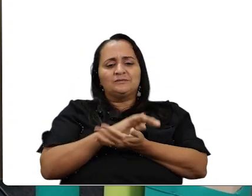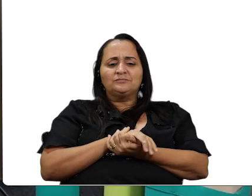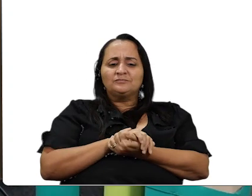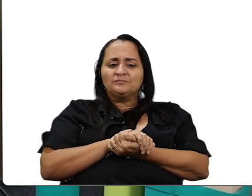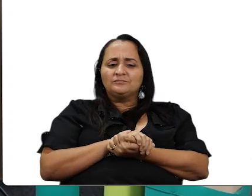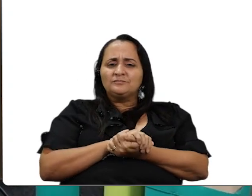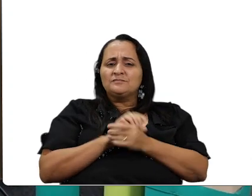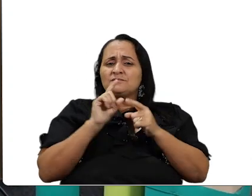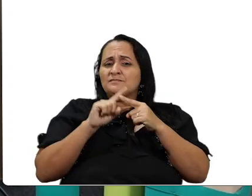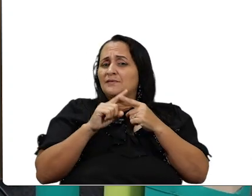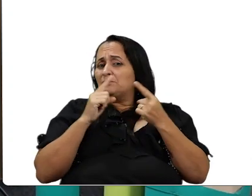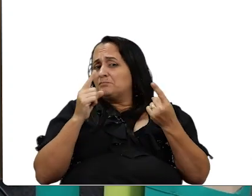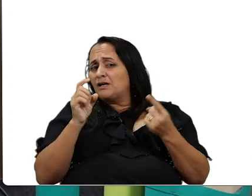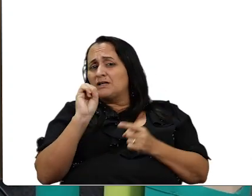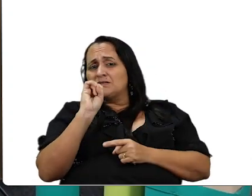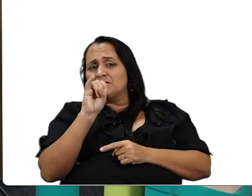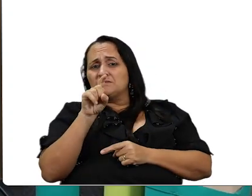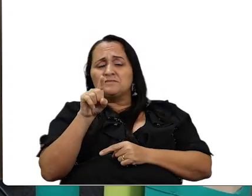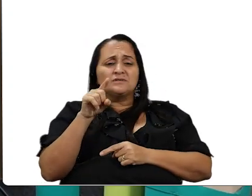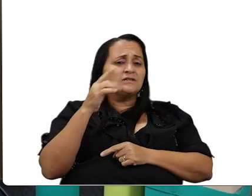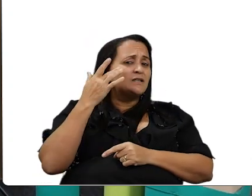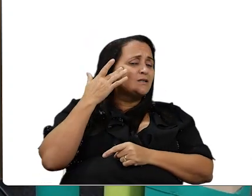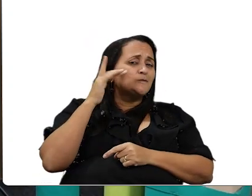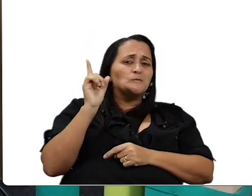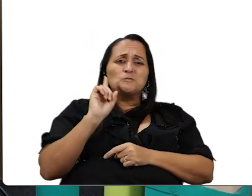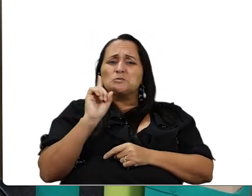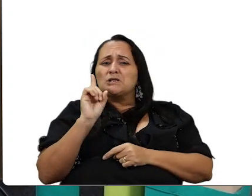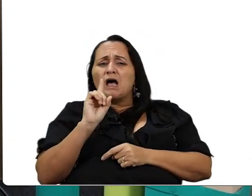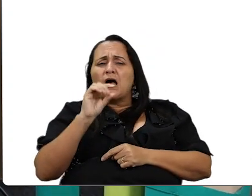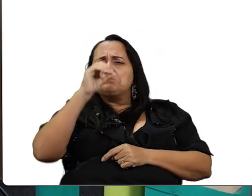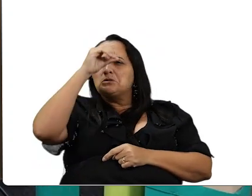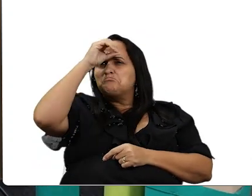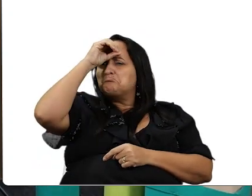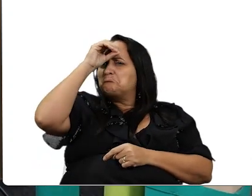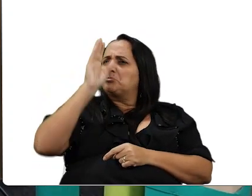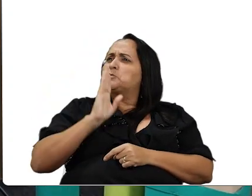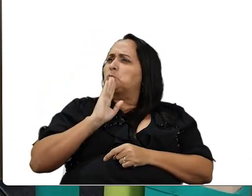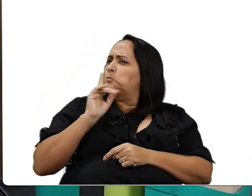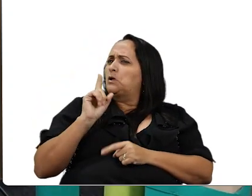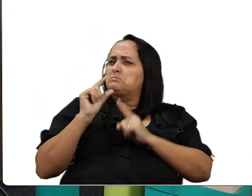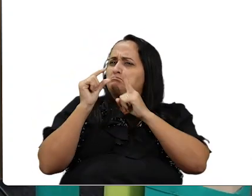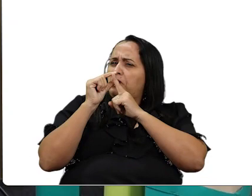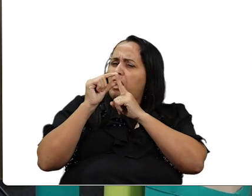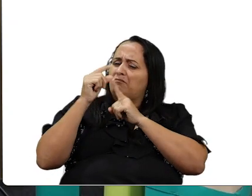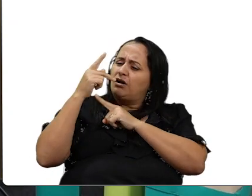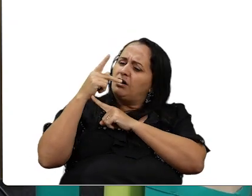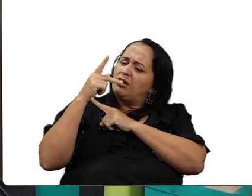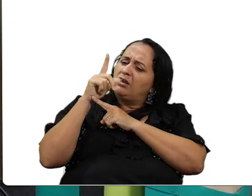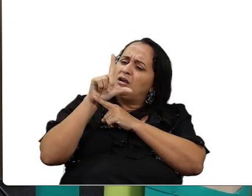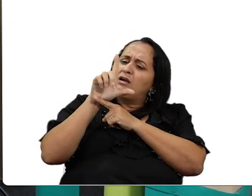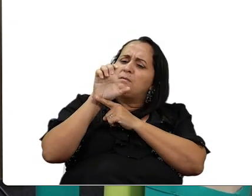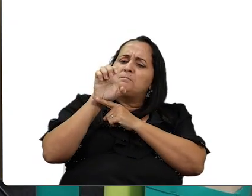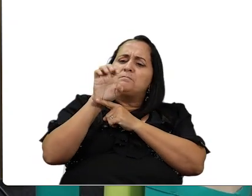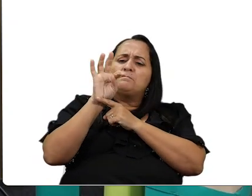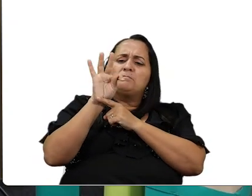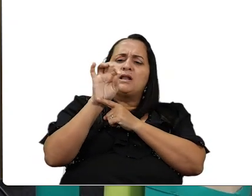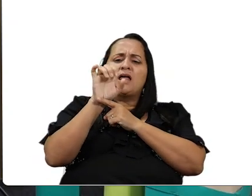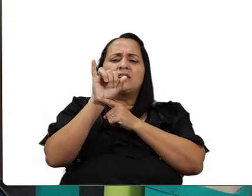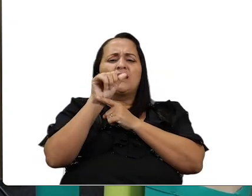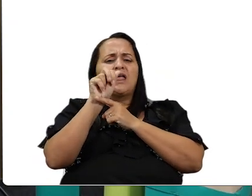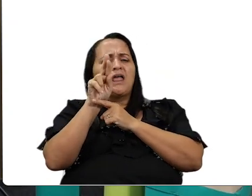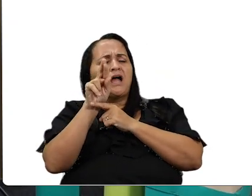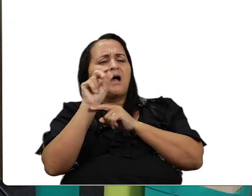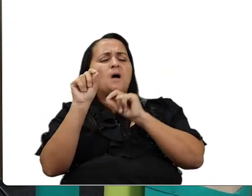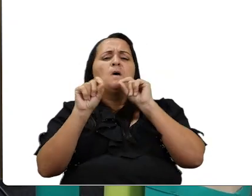Mas, se você não sabe o que é pleitear, se você nunca ouviu essa palavra em lugar nenhum, talvez